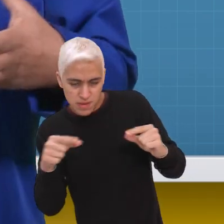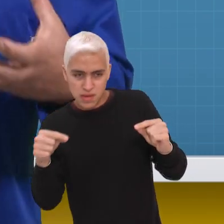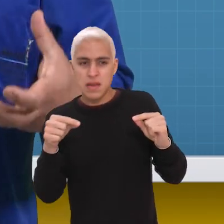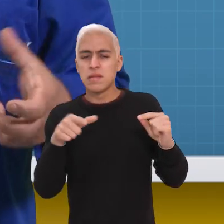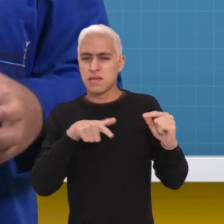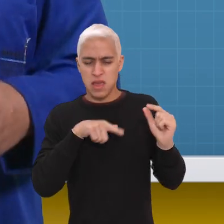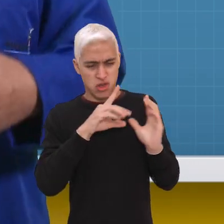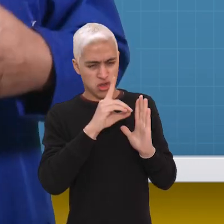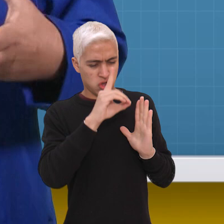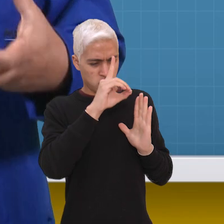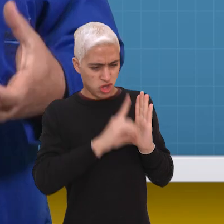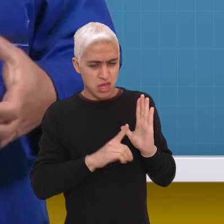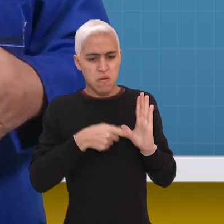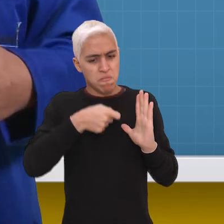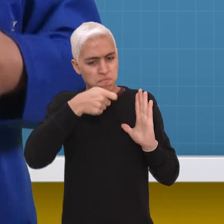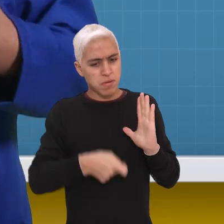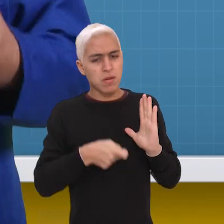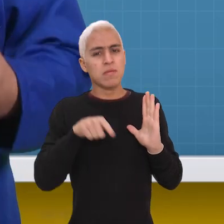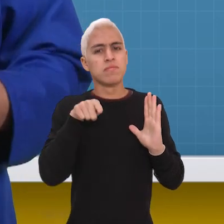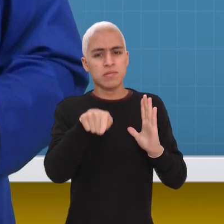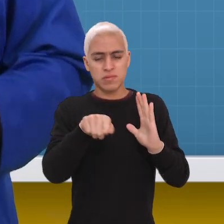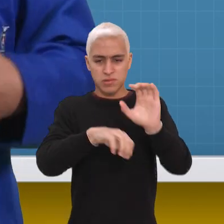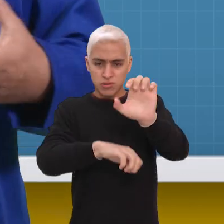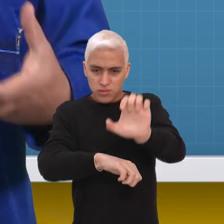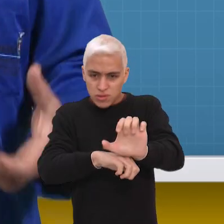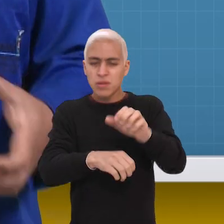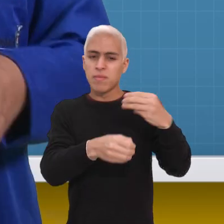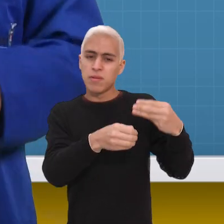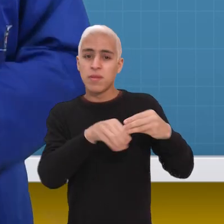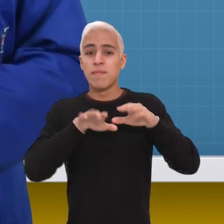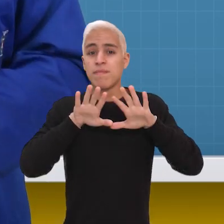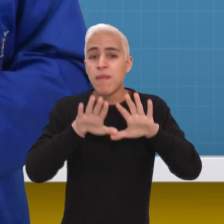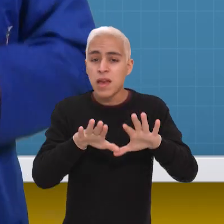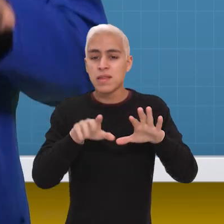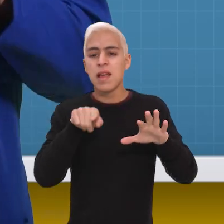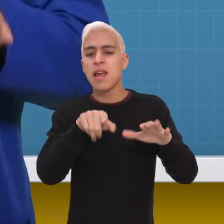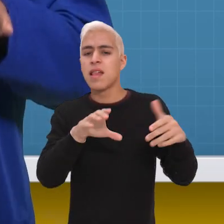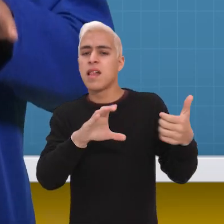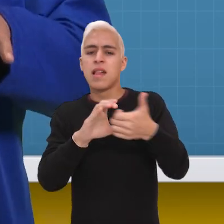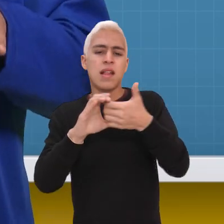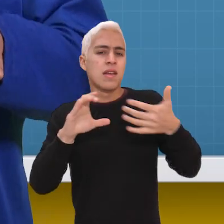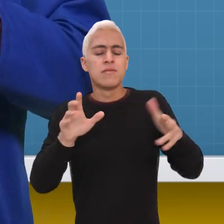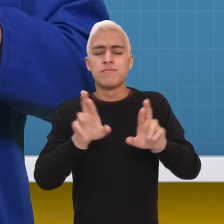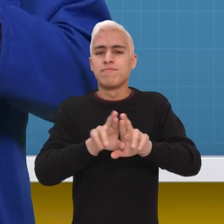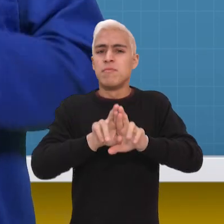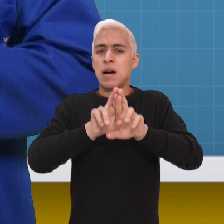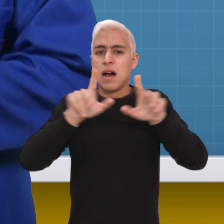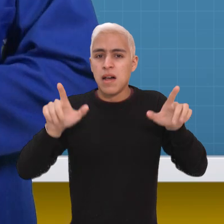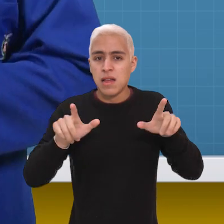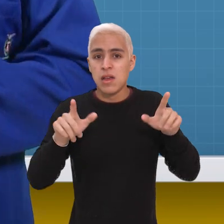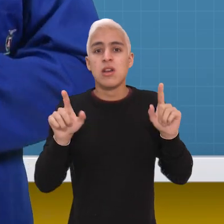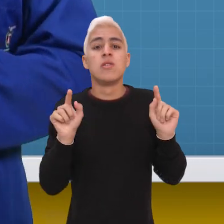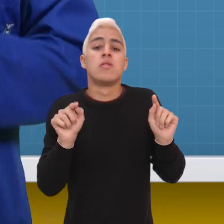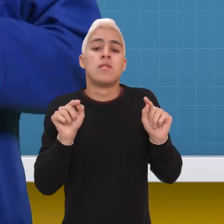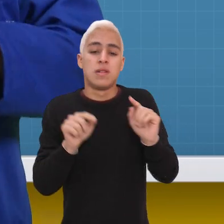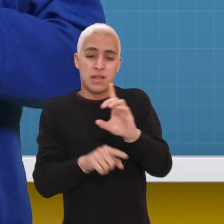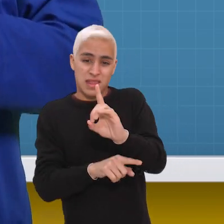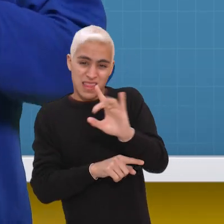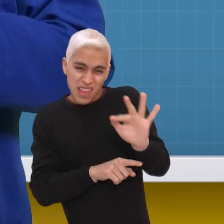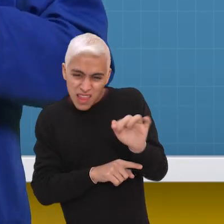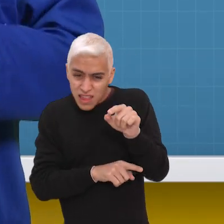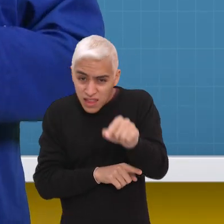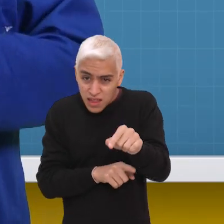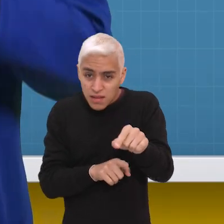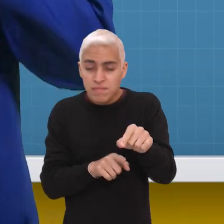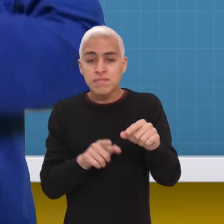as benesses, os direitos e as obrigações de estado e do município, mas ela tem uma característica diferente. Esse nosso